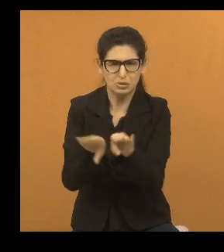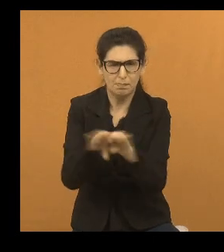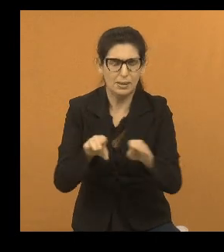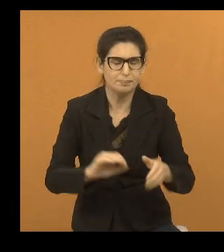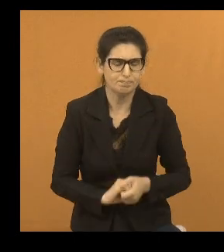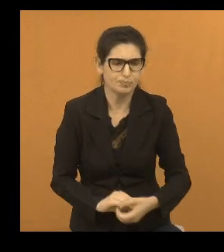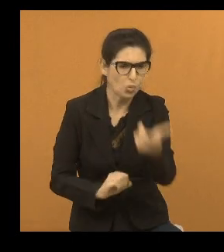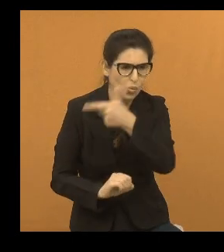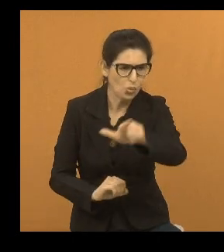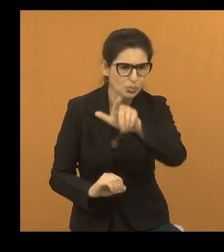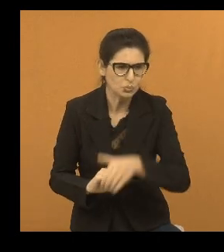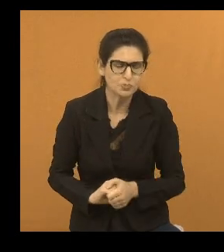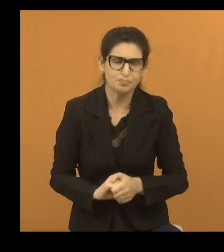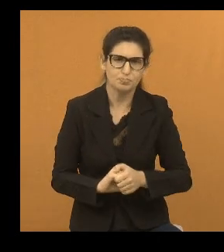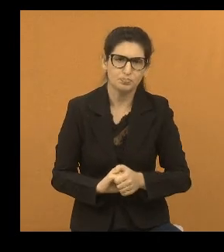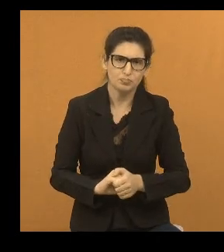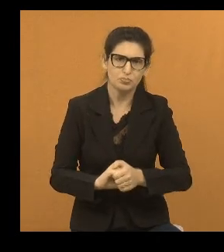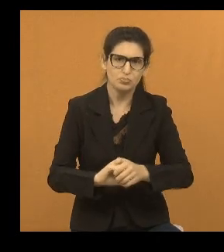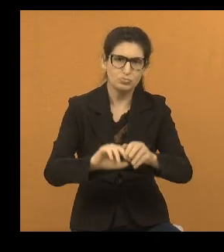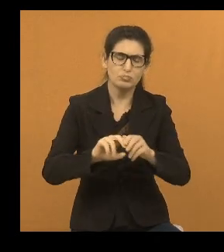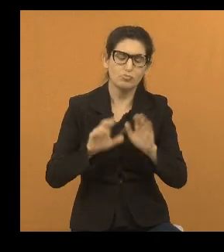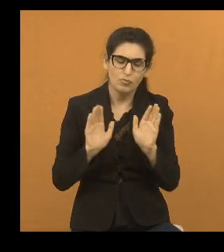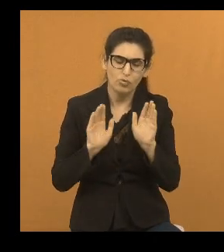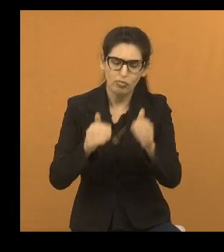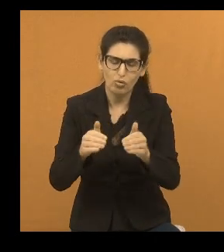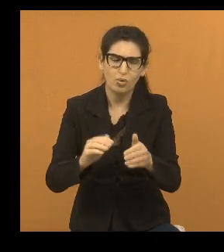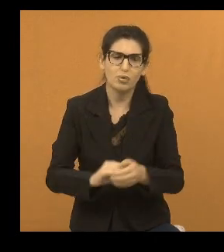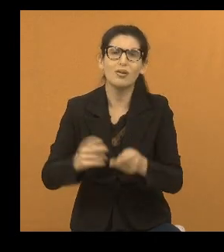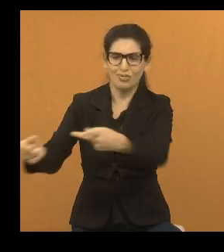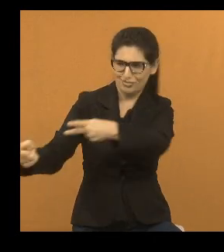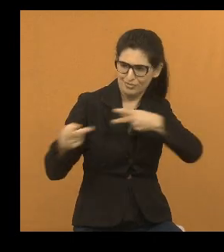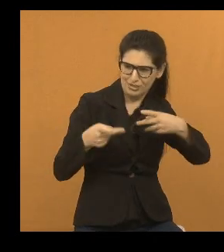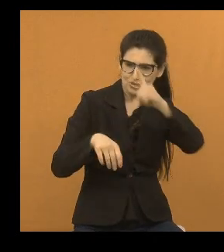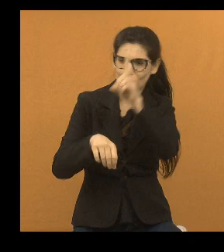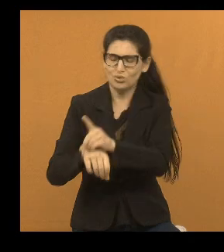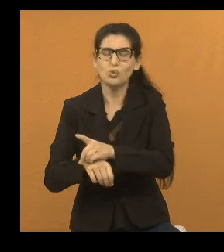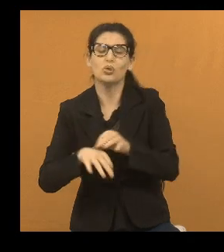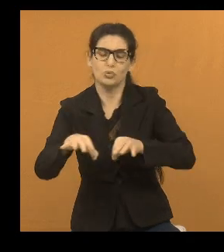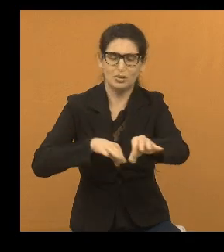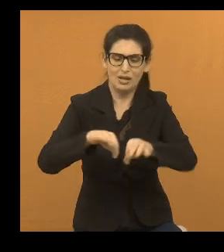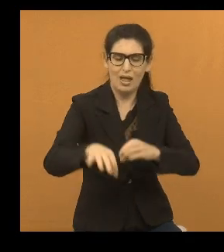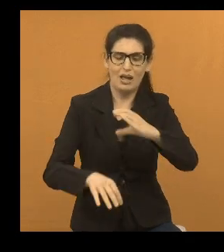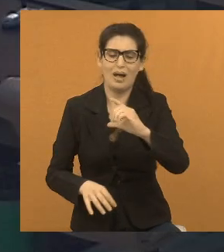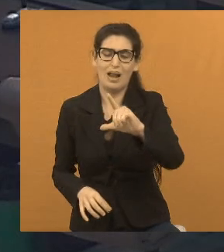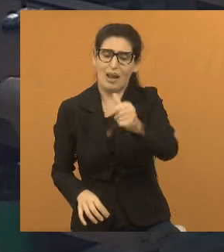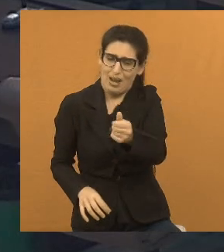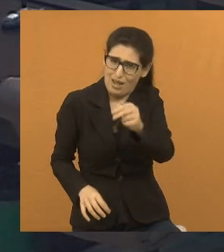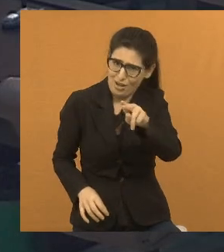Para a próxima etapa, eu convido a diretora de projetos, Cláudia Ciapina.